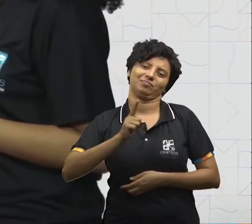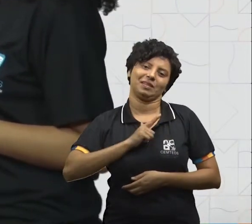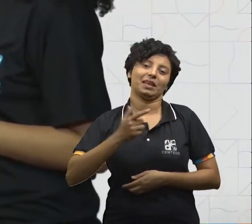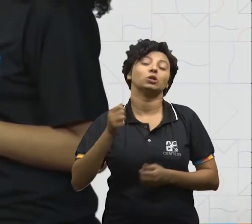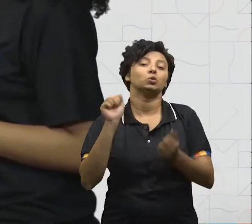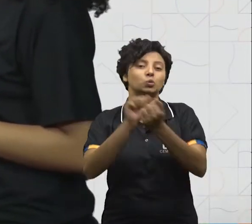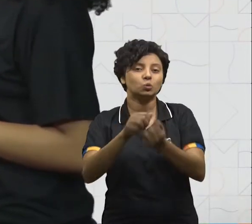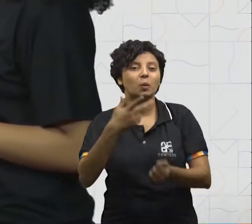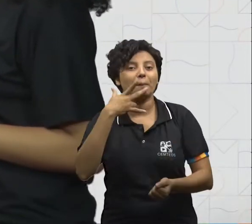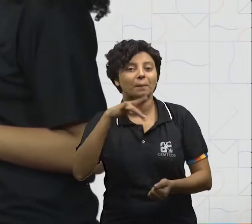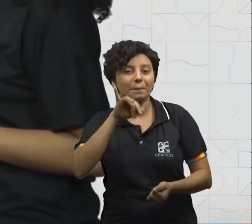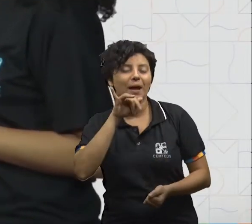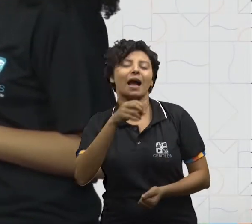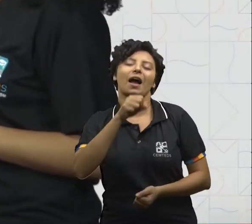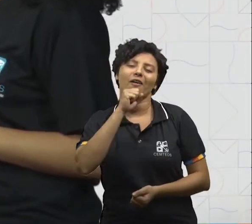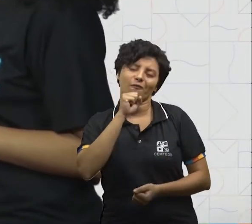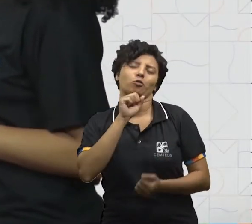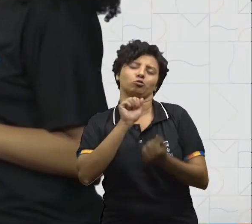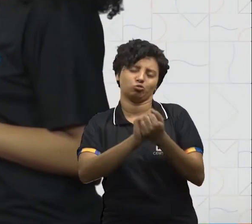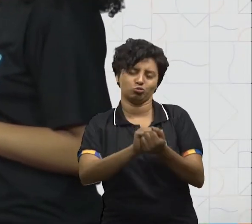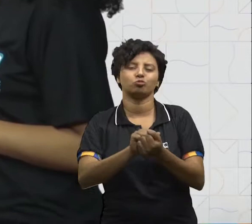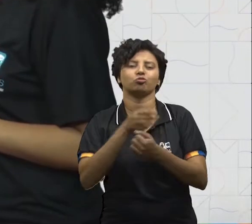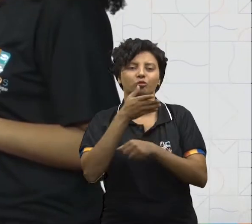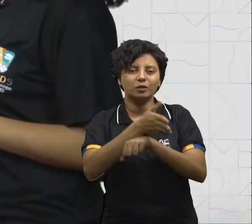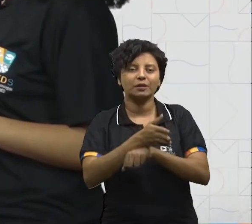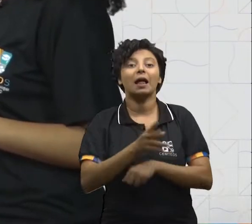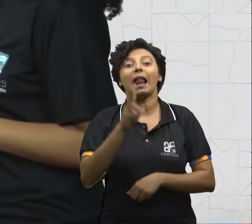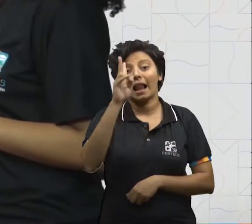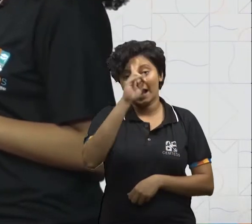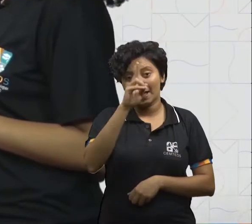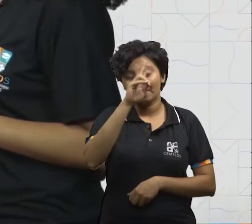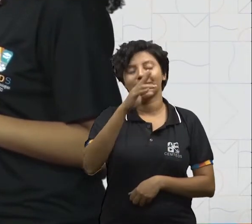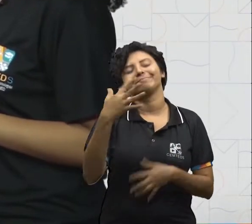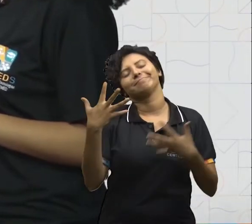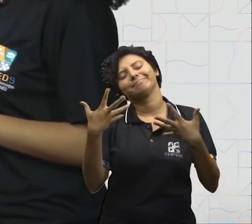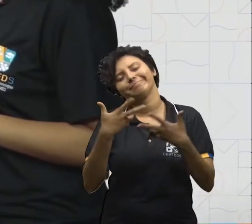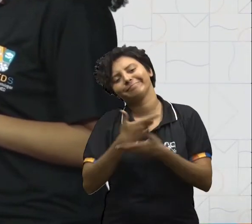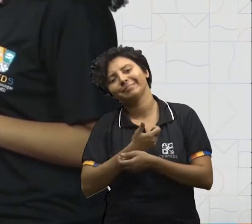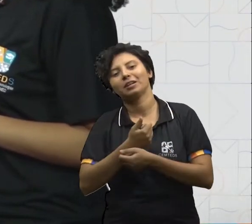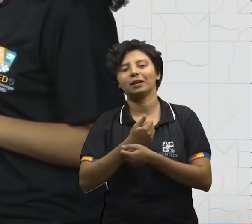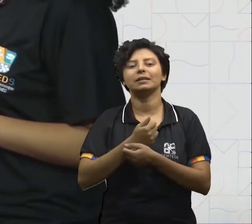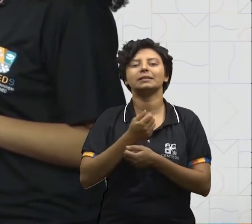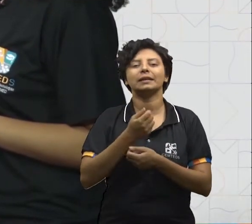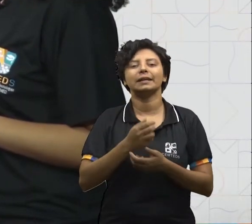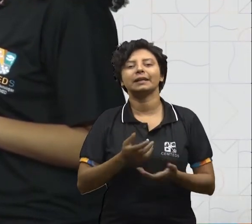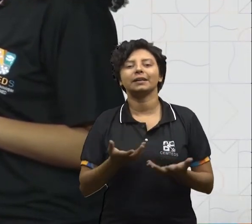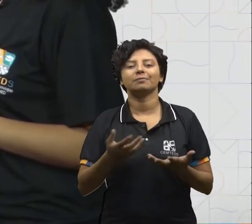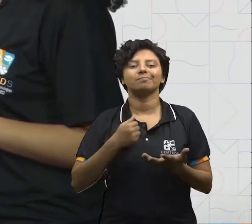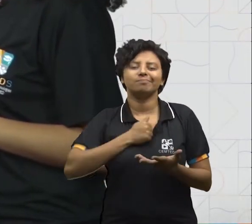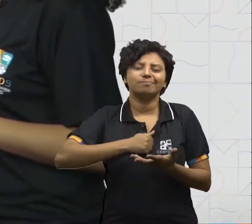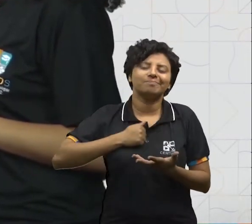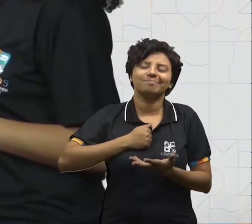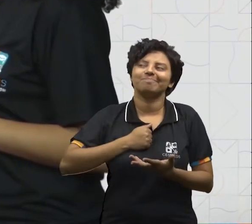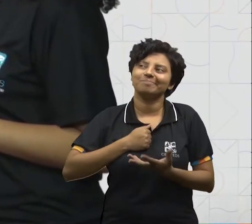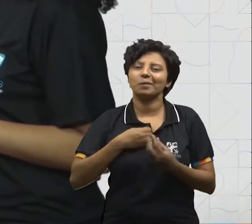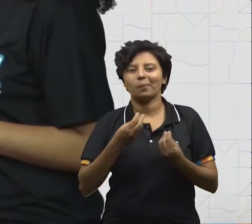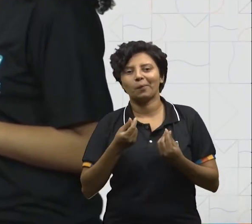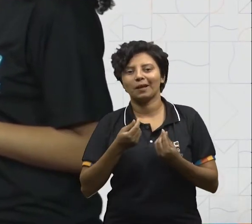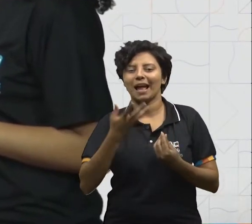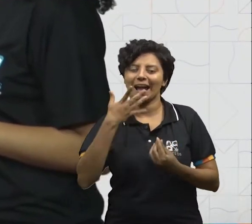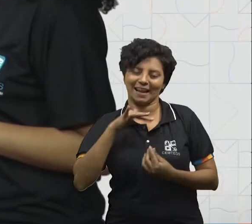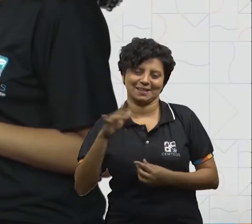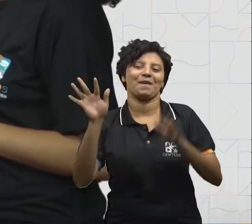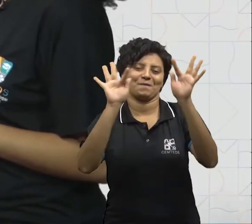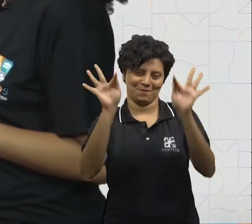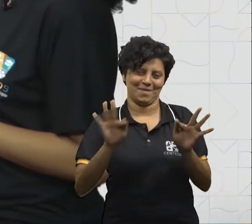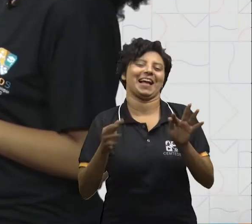meus pais, ia com meus avós. Então, são lembranças assim muito agradáveis e que traz assim essa coisa assim de puxa vida, eu